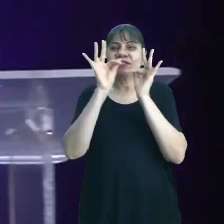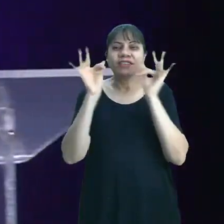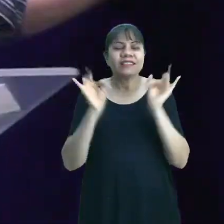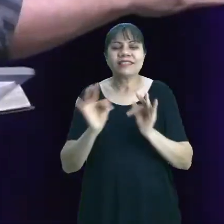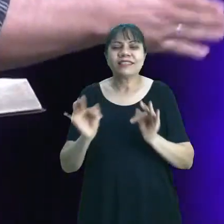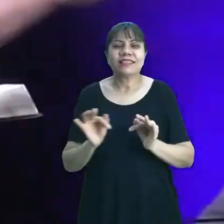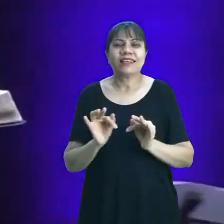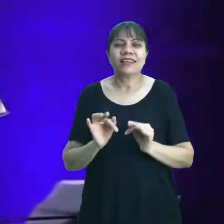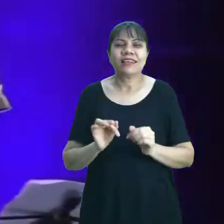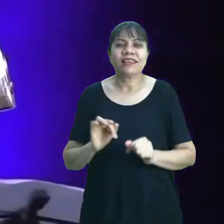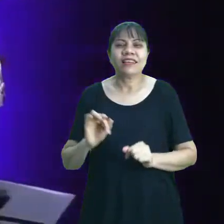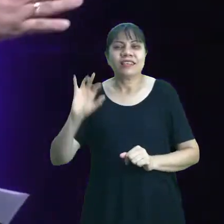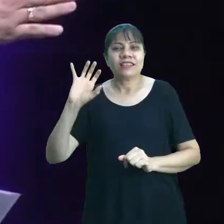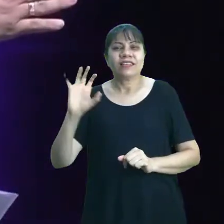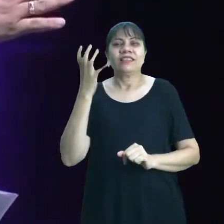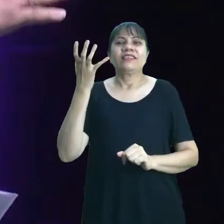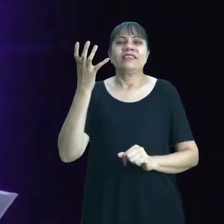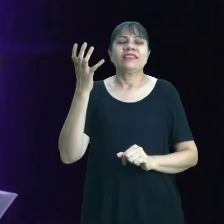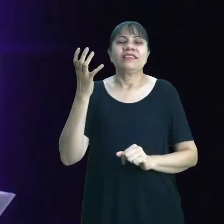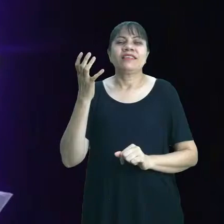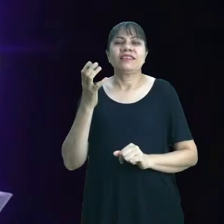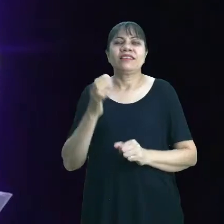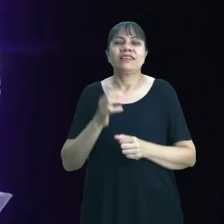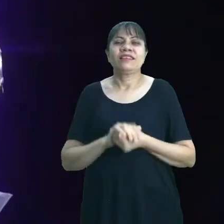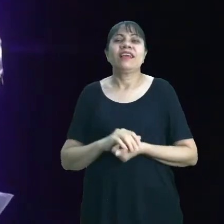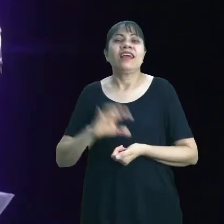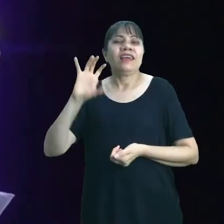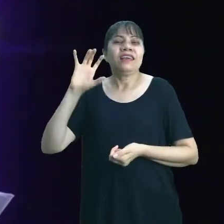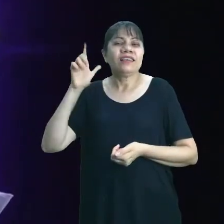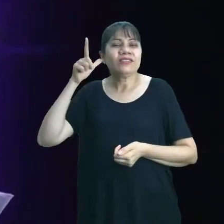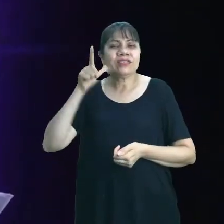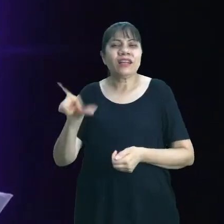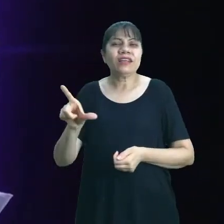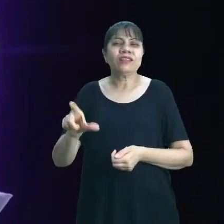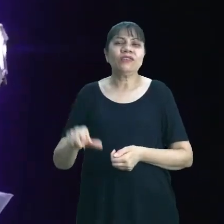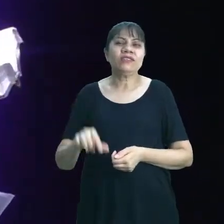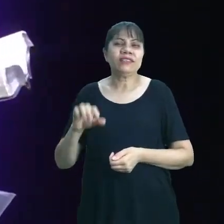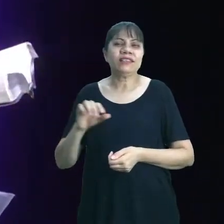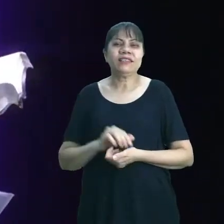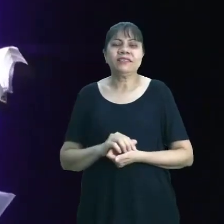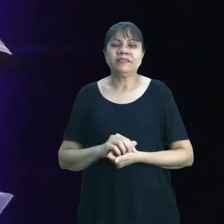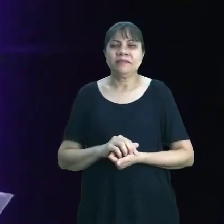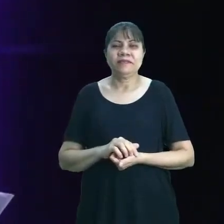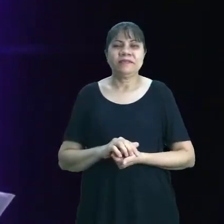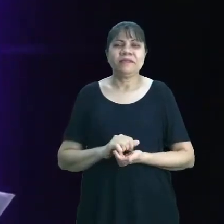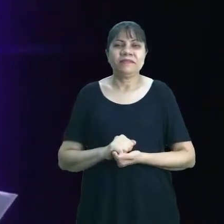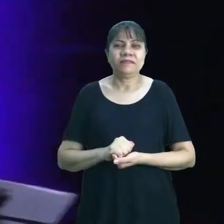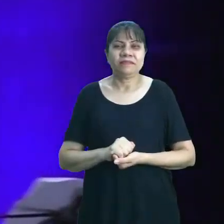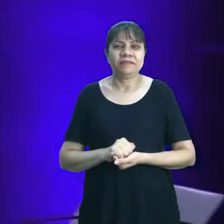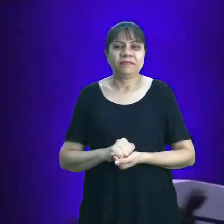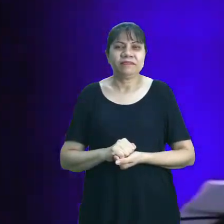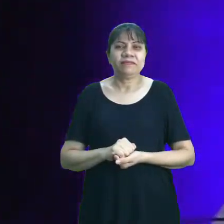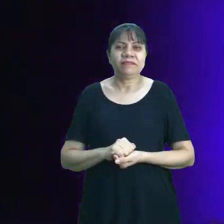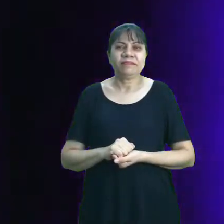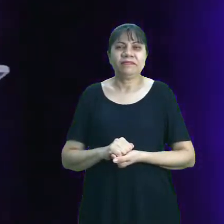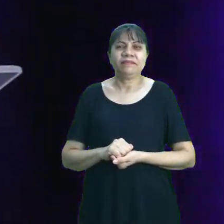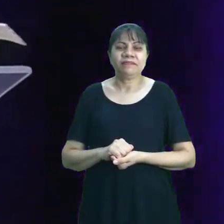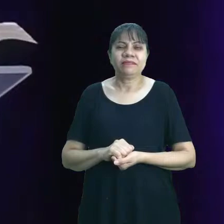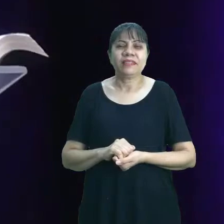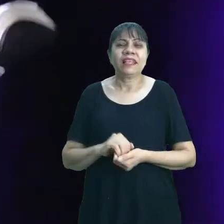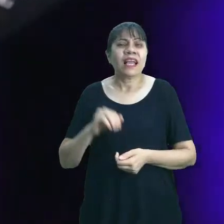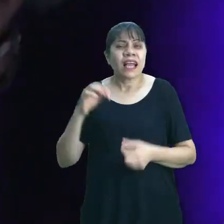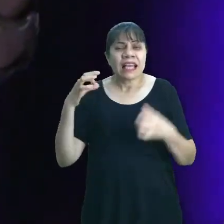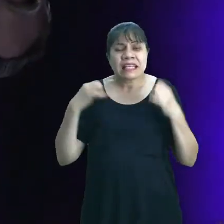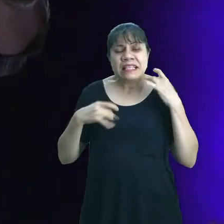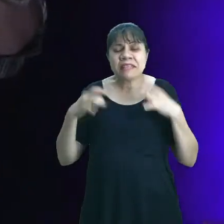passos, caminhando corretamente. A felicidade será o resultado de uma vida temente a